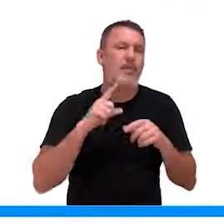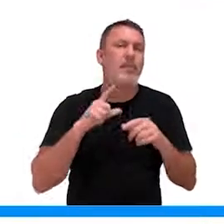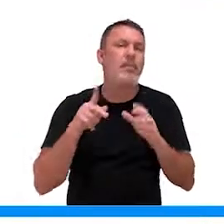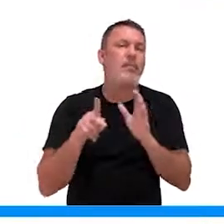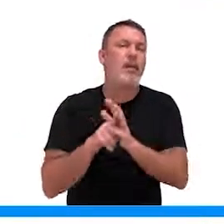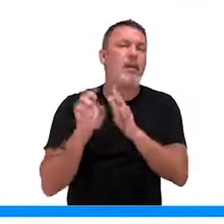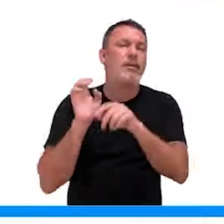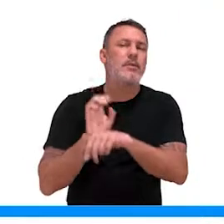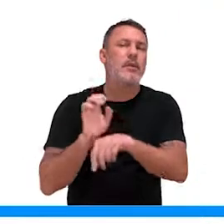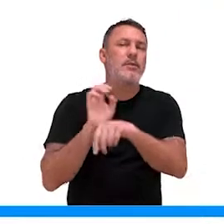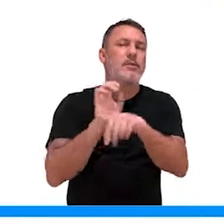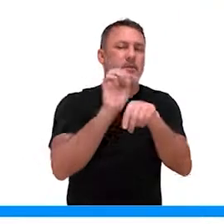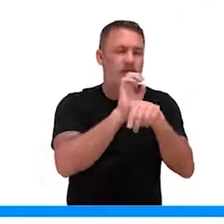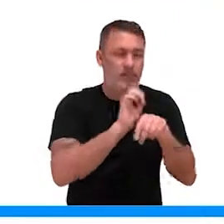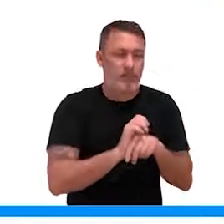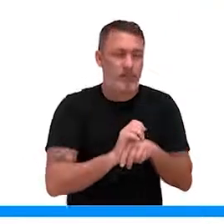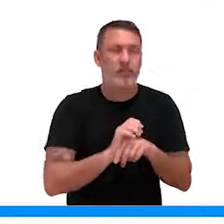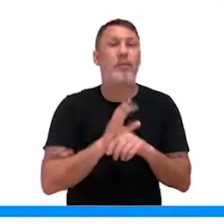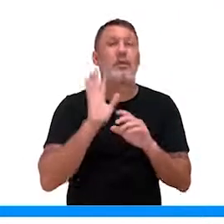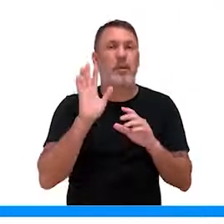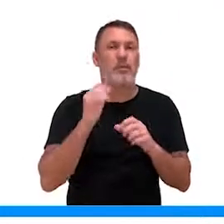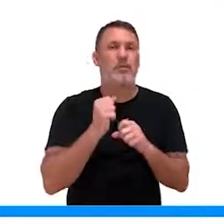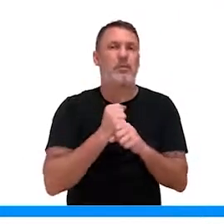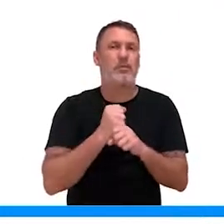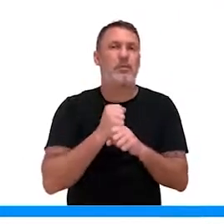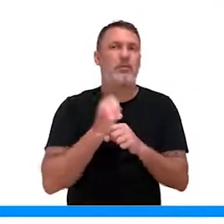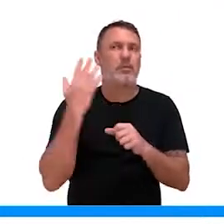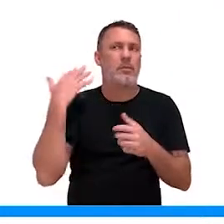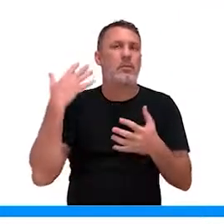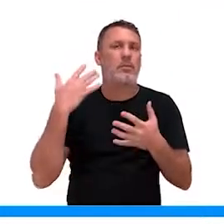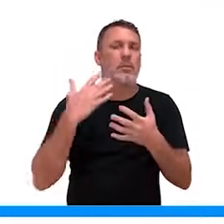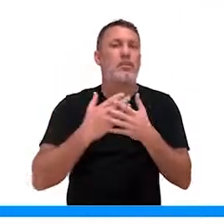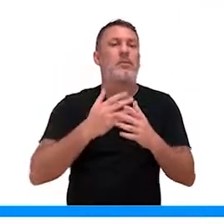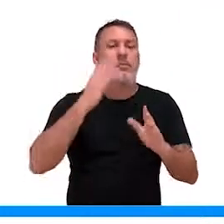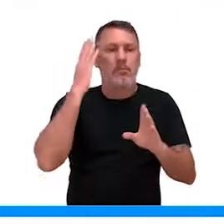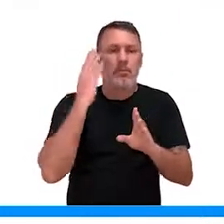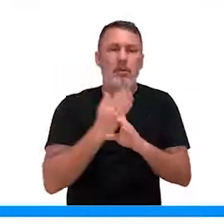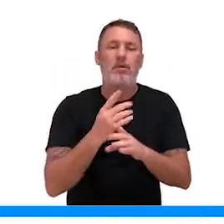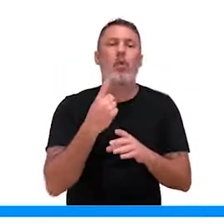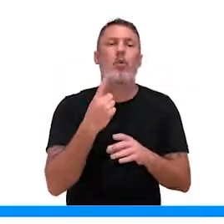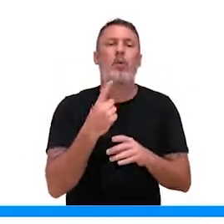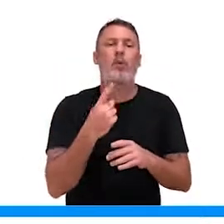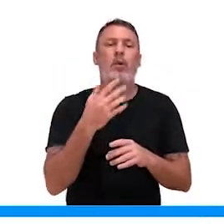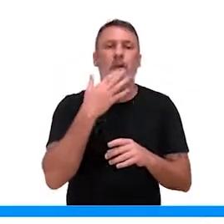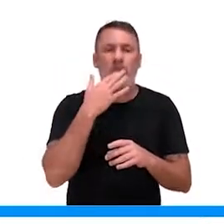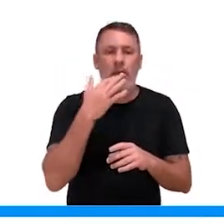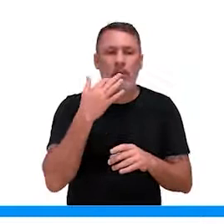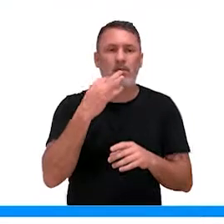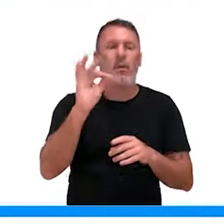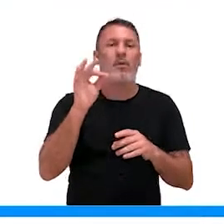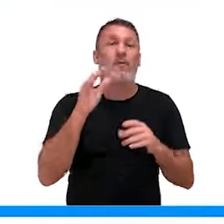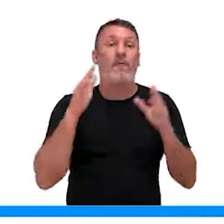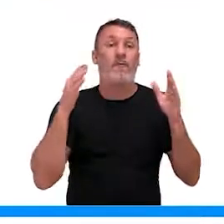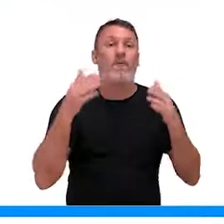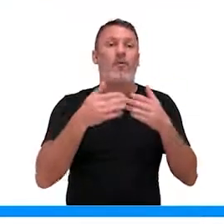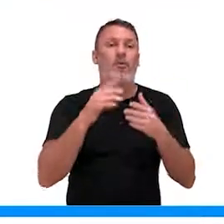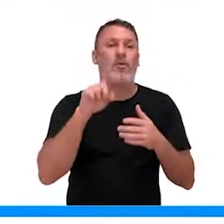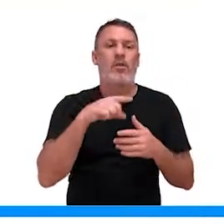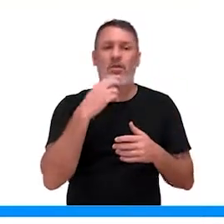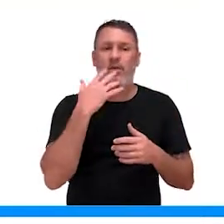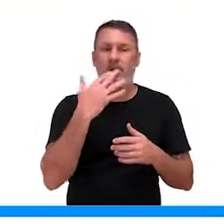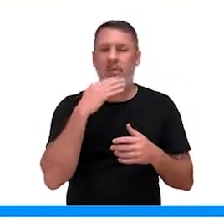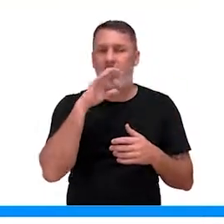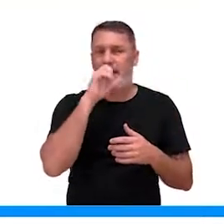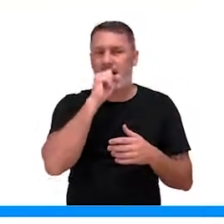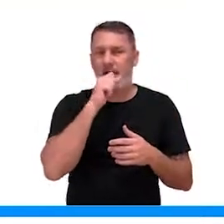já há alguns anos, né, lançando mão de outros contextos econômicos, esse destaque, né, para essa região que ele define